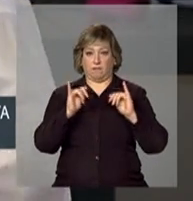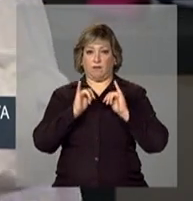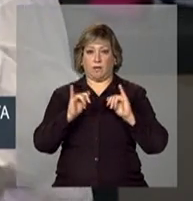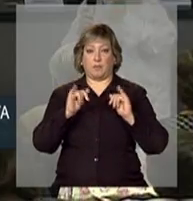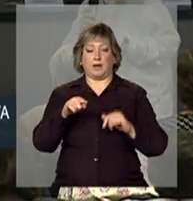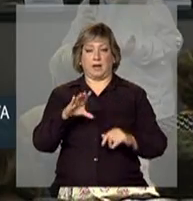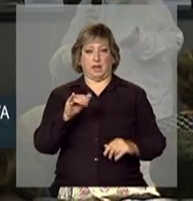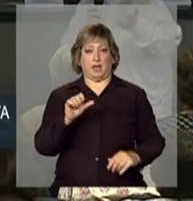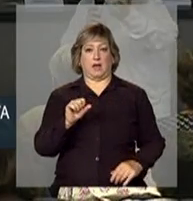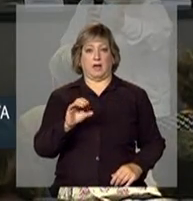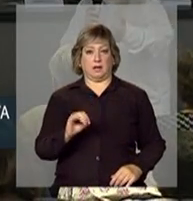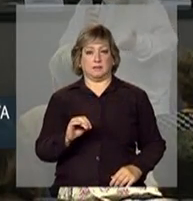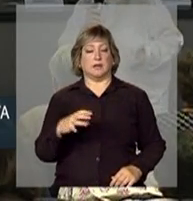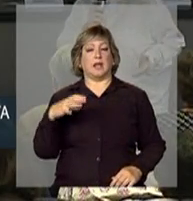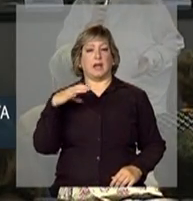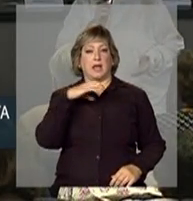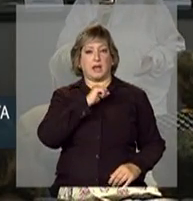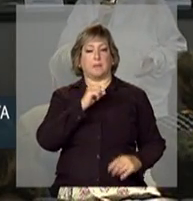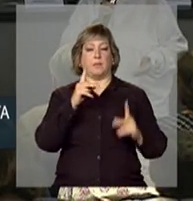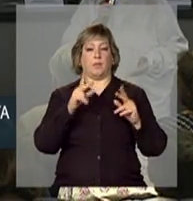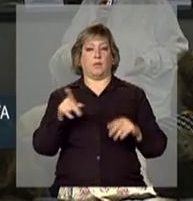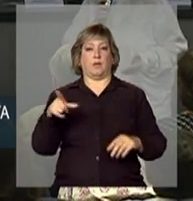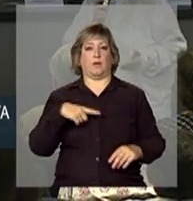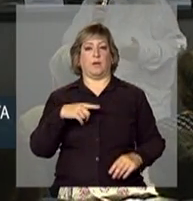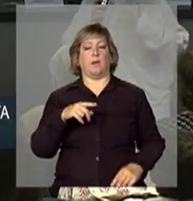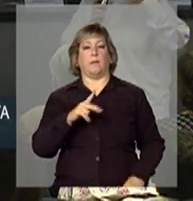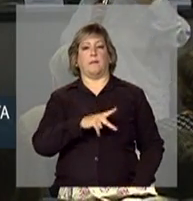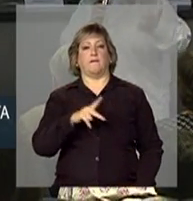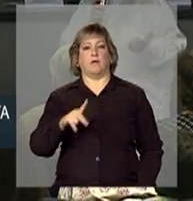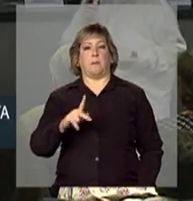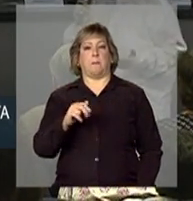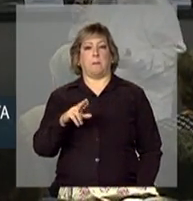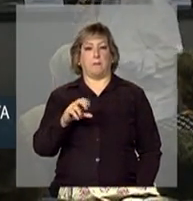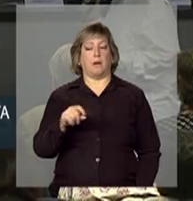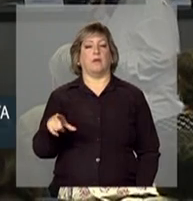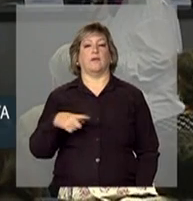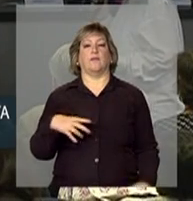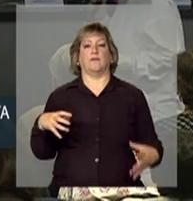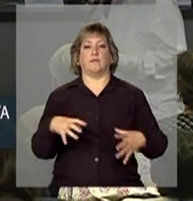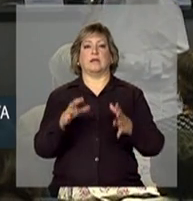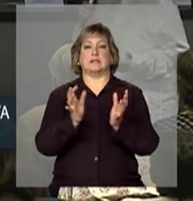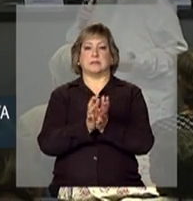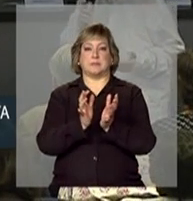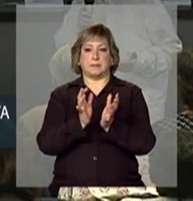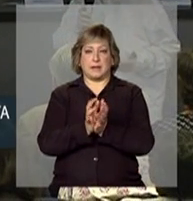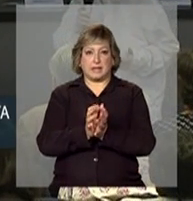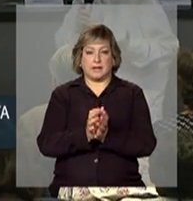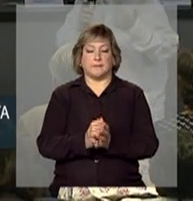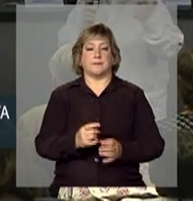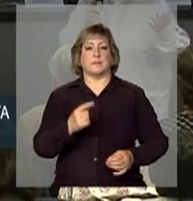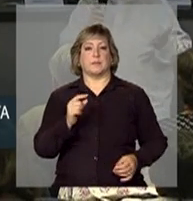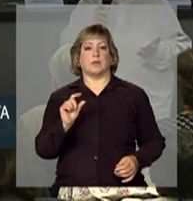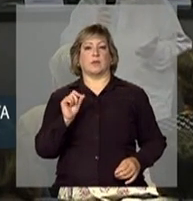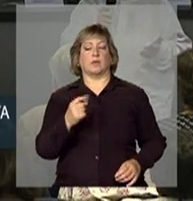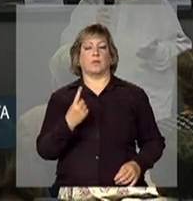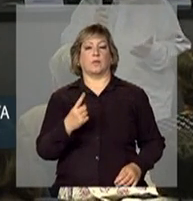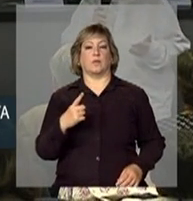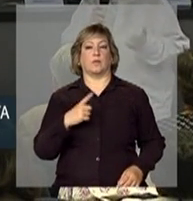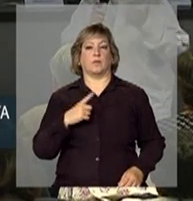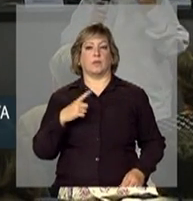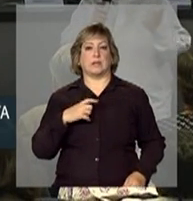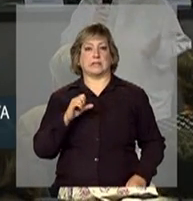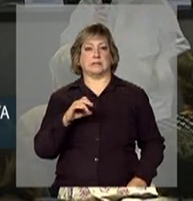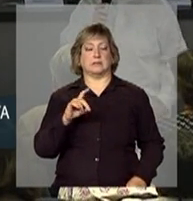que fornece esse caso, rapidamente, como disse o professor Paulo Sérgio Pinheiro, ele faz parte de uma excelente série